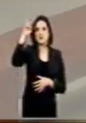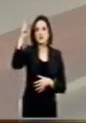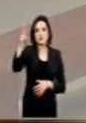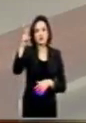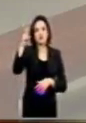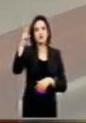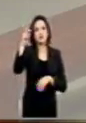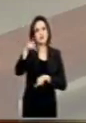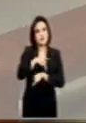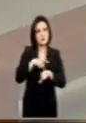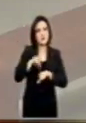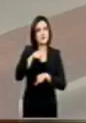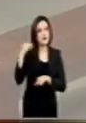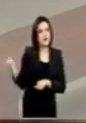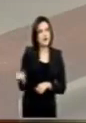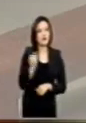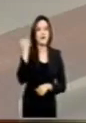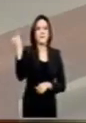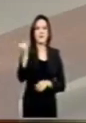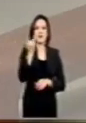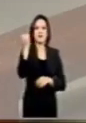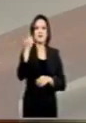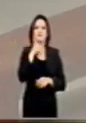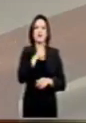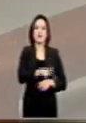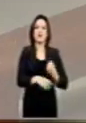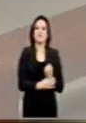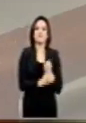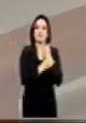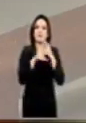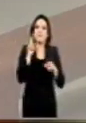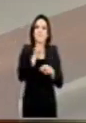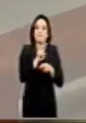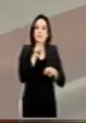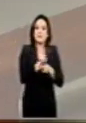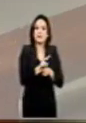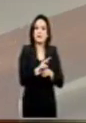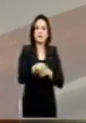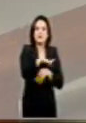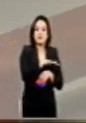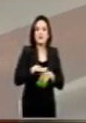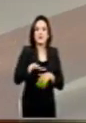São elas que vão preservar as instituições, são